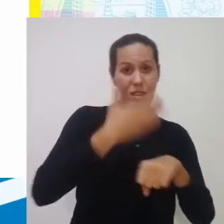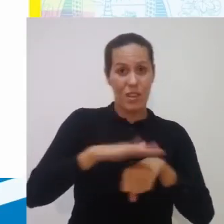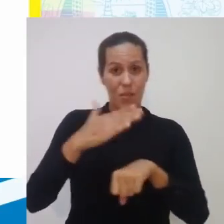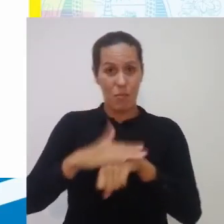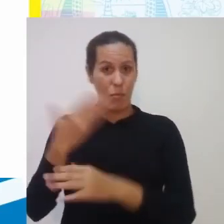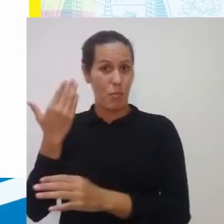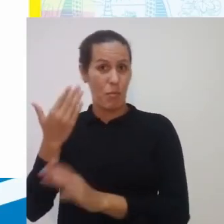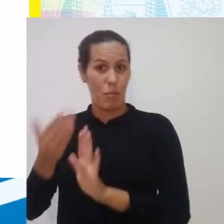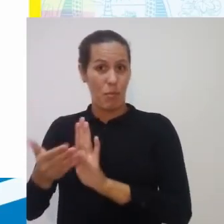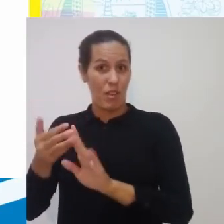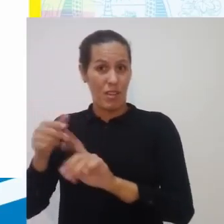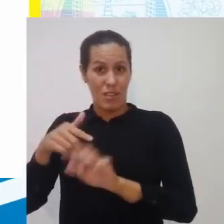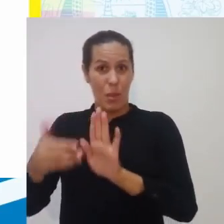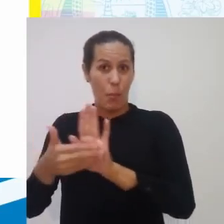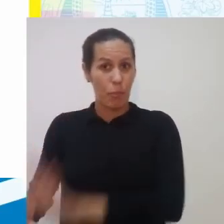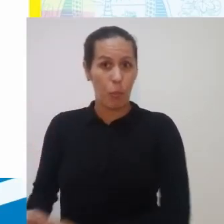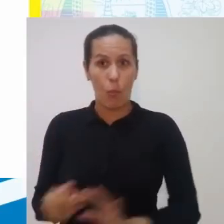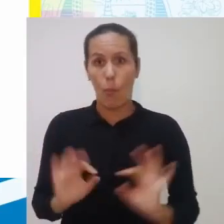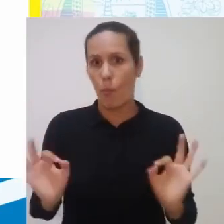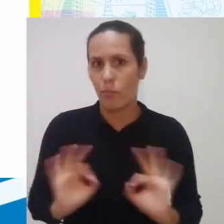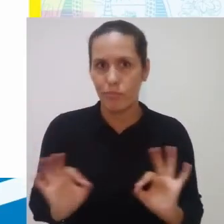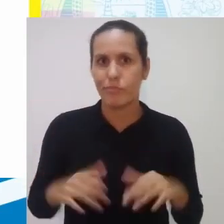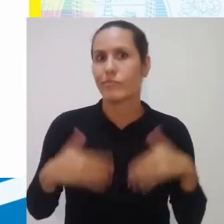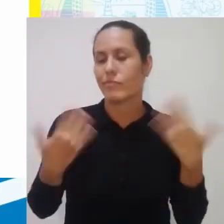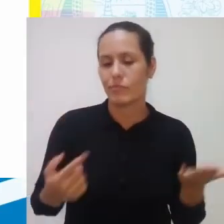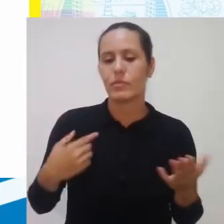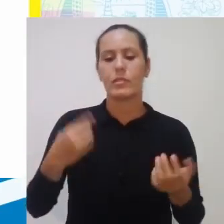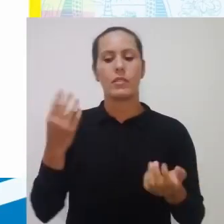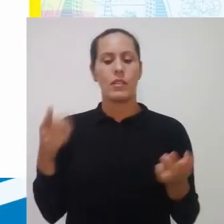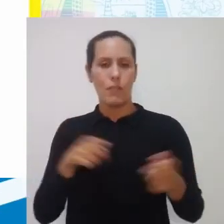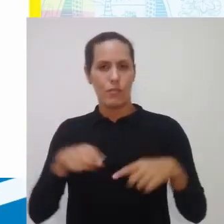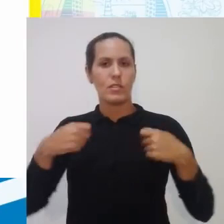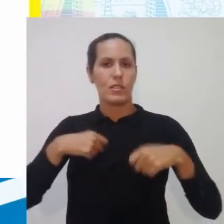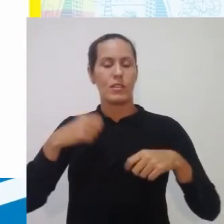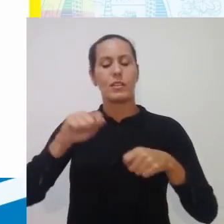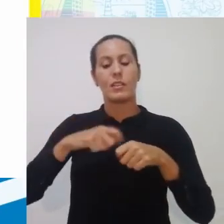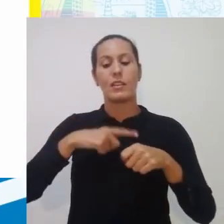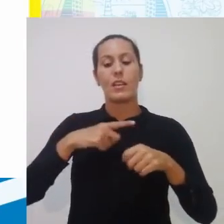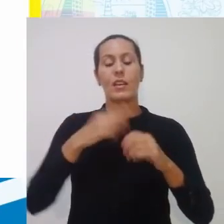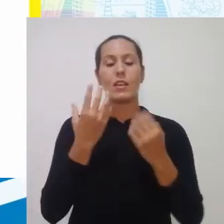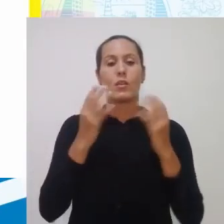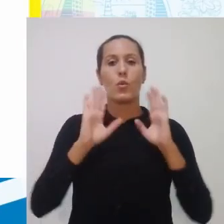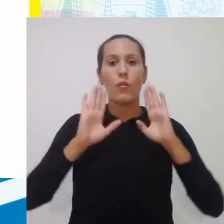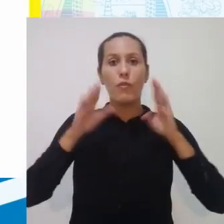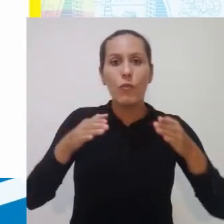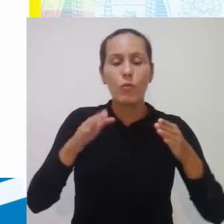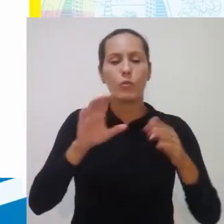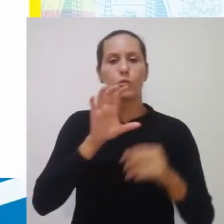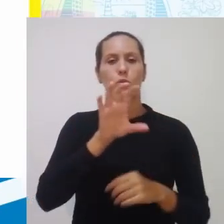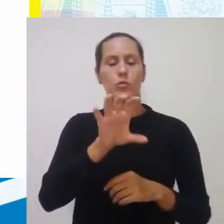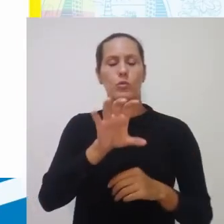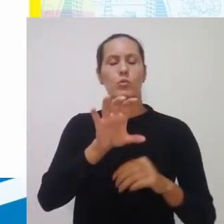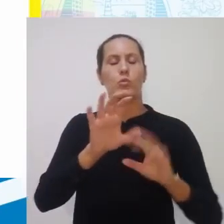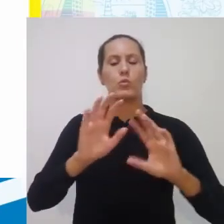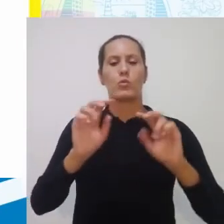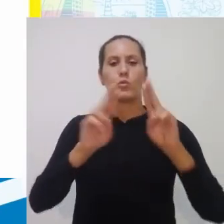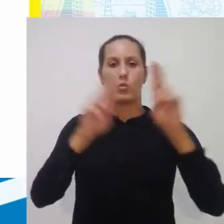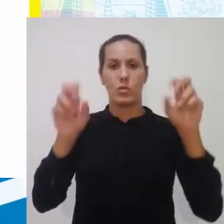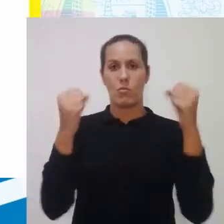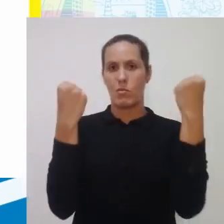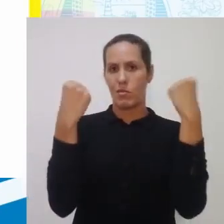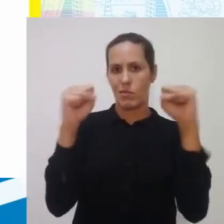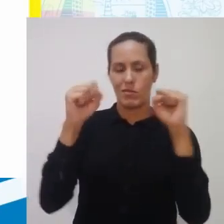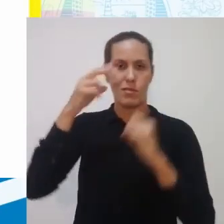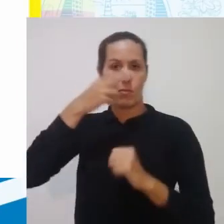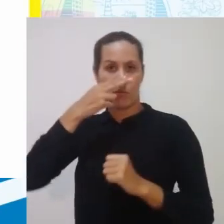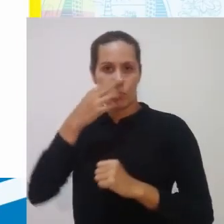então observa aí que eu repeti para vocês a imagem da Reforma Protestante. Então você tem o tópico central, que na verdade é o próprio